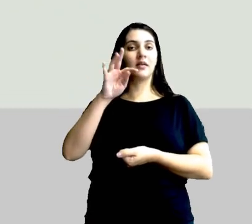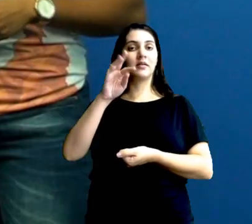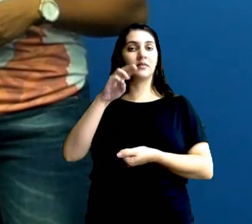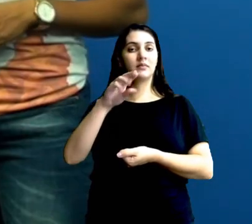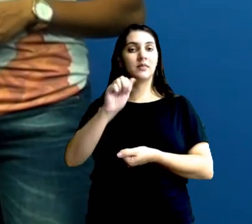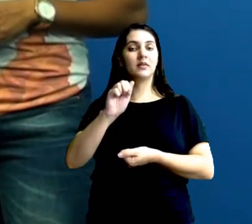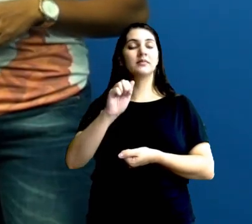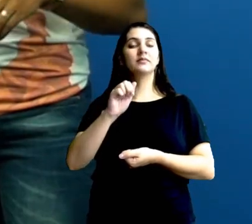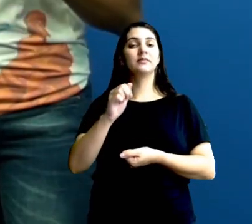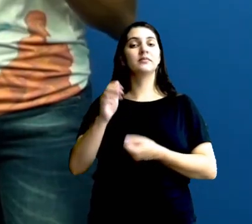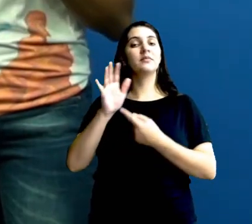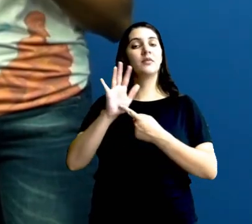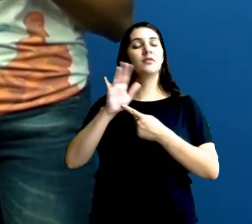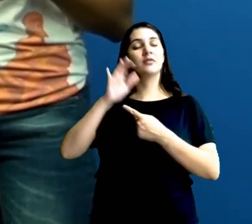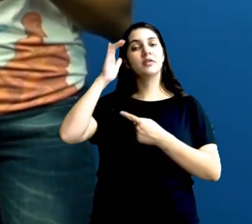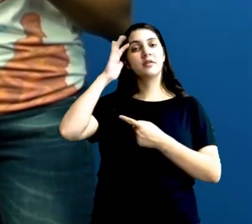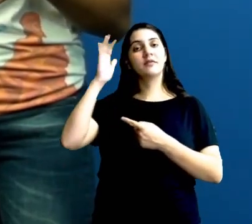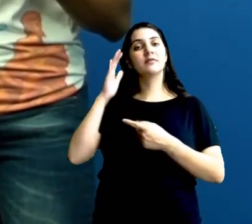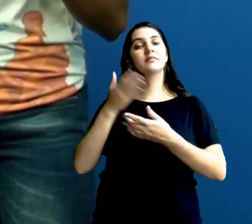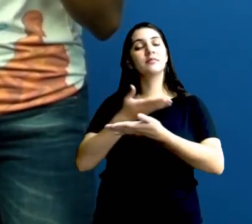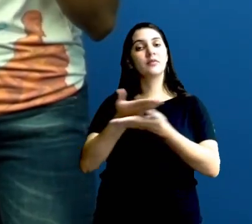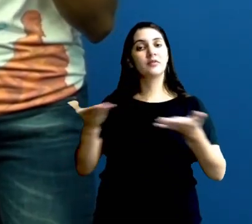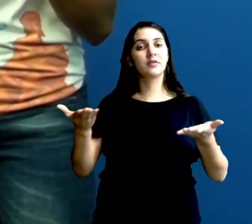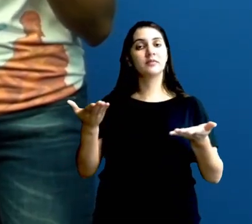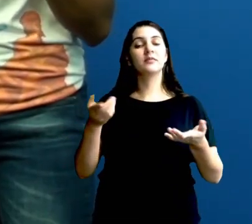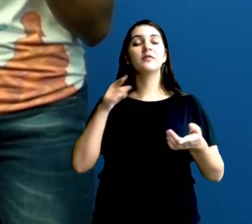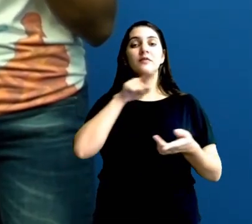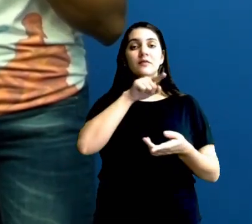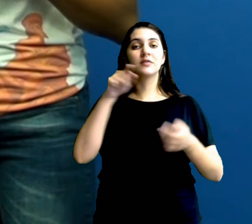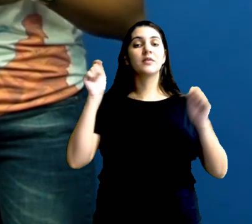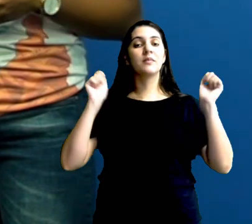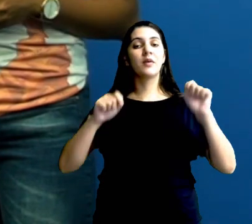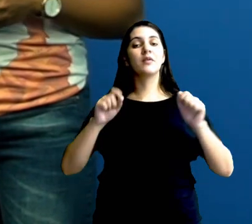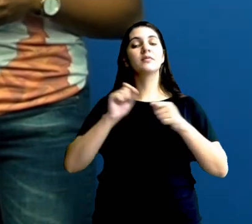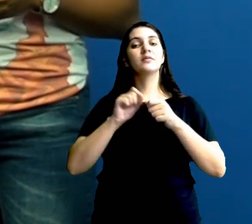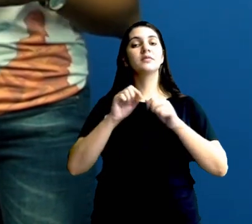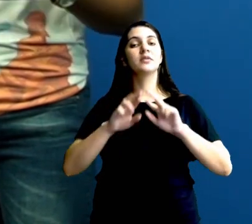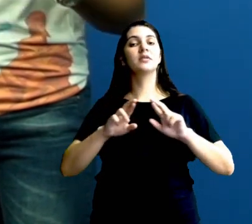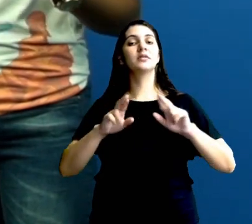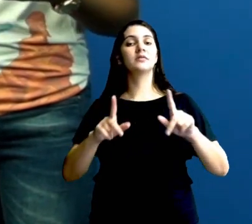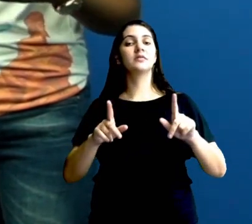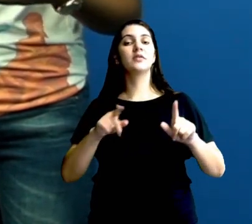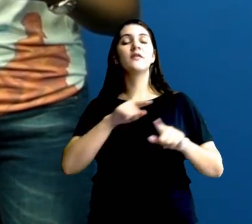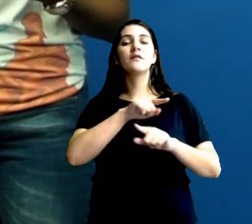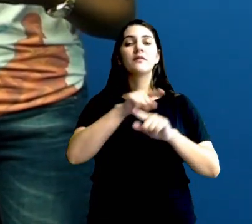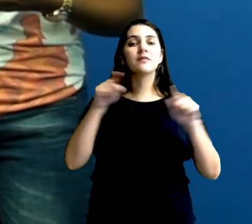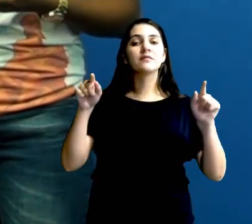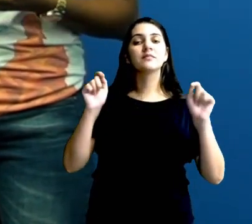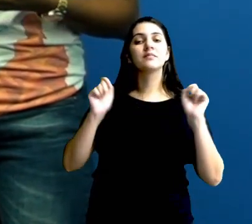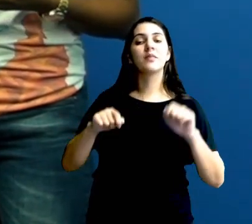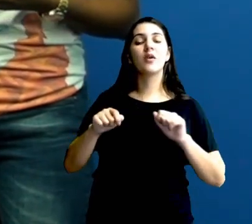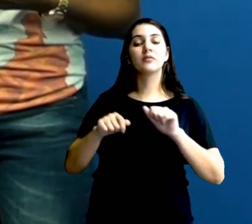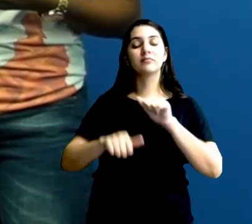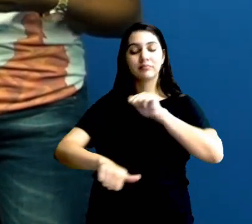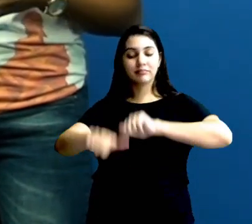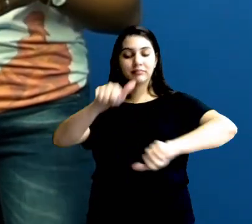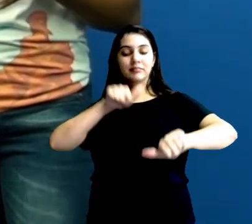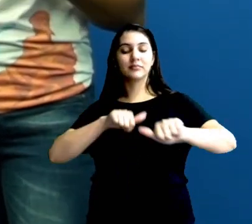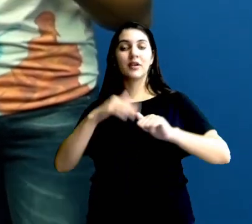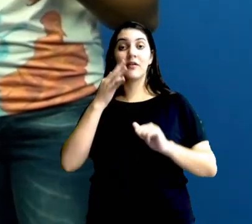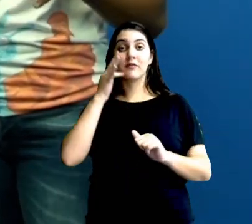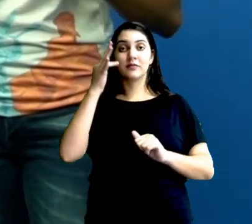reflexão e eu deixo para vocês nesse momento que você pode fazer a diferença, Você é quem pode transformar o seu